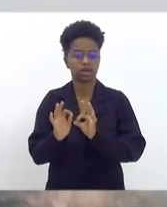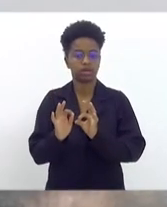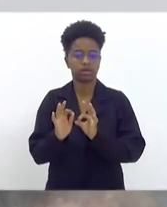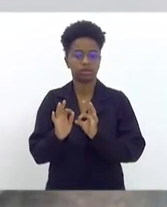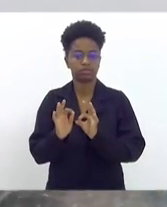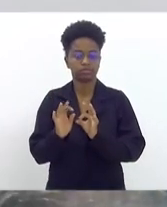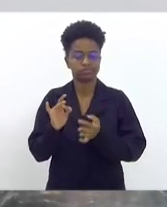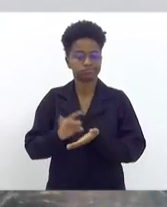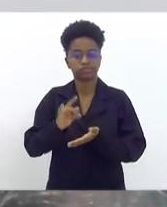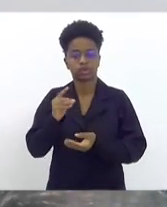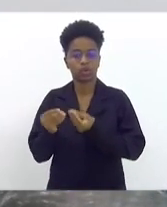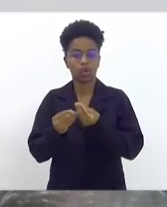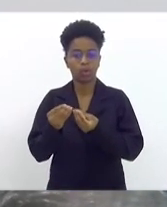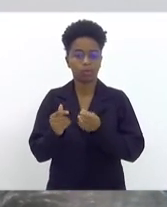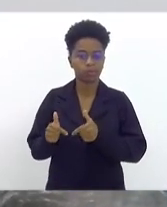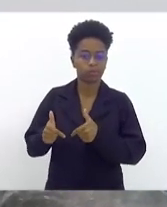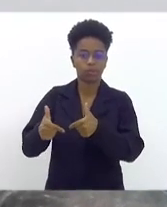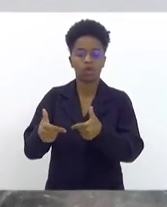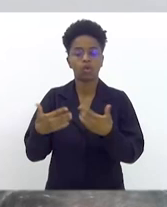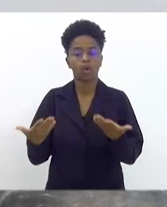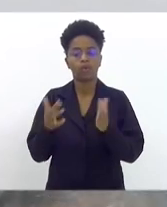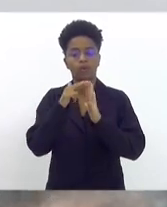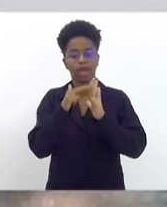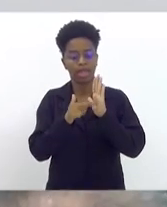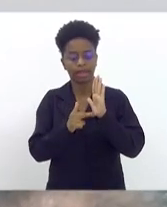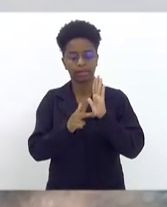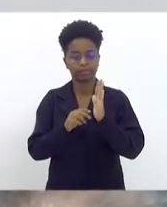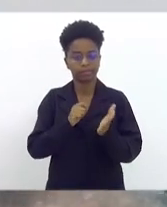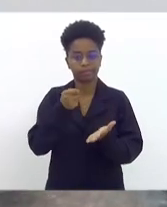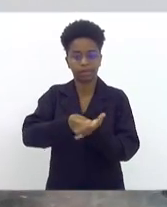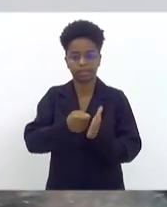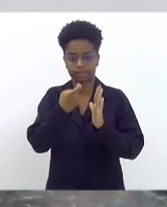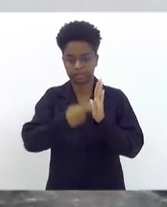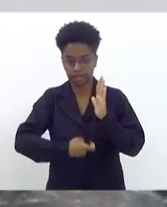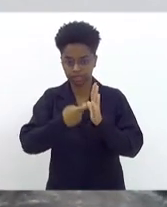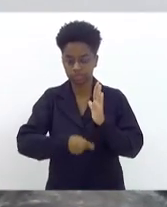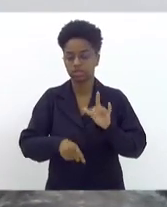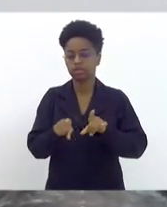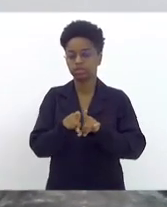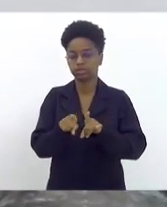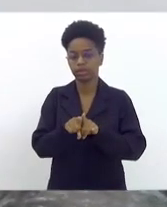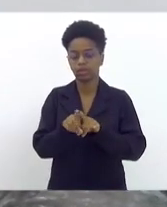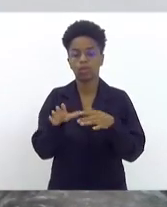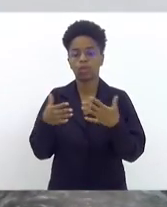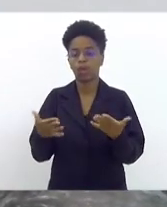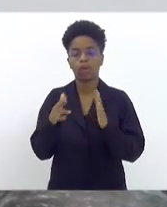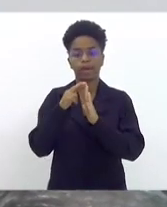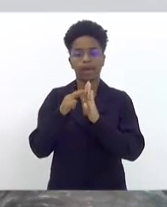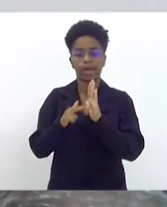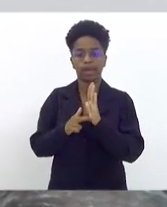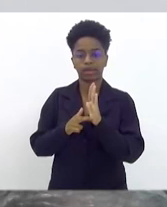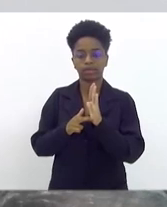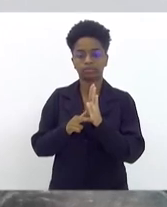fato determinante qual o parâmetro das taxas que são cobradas e qual o parâmetro